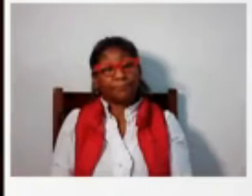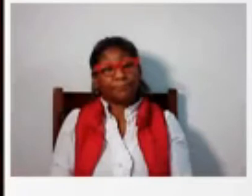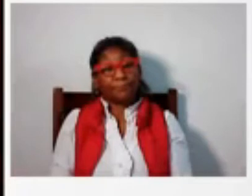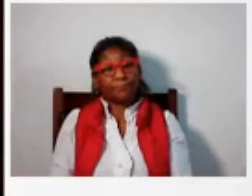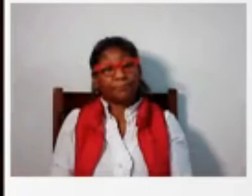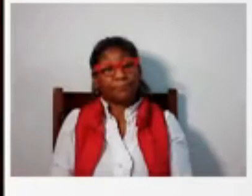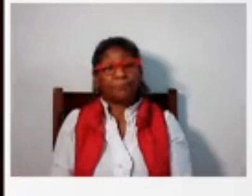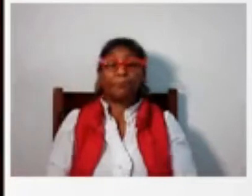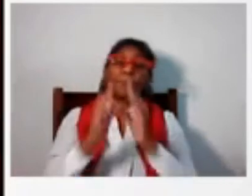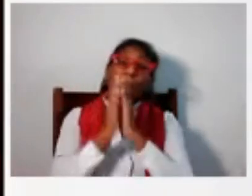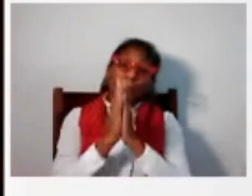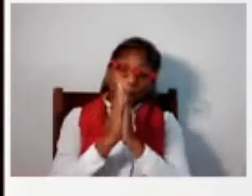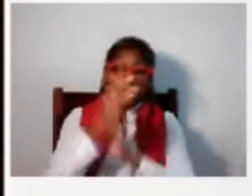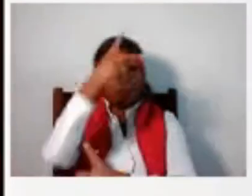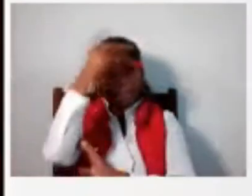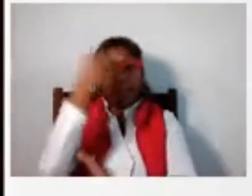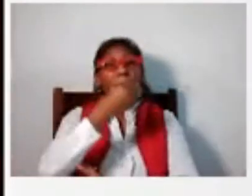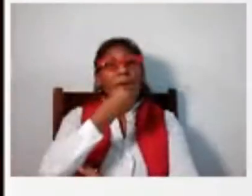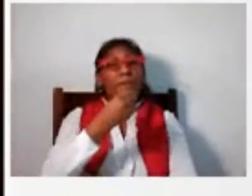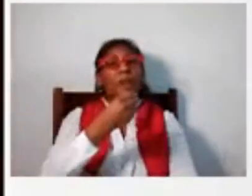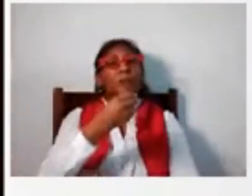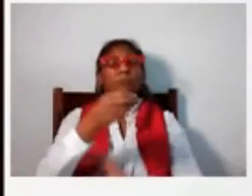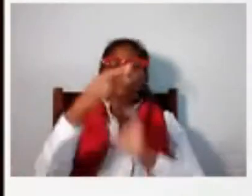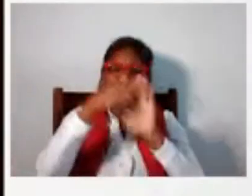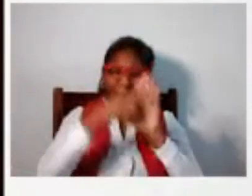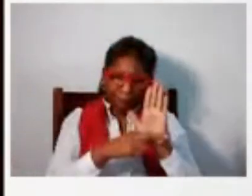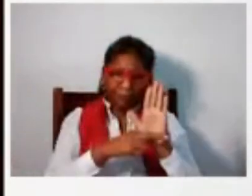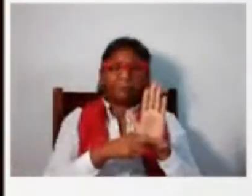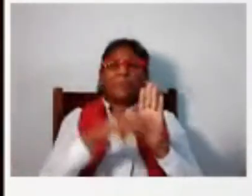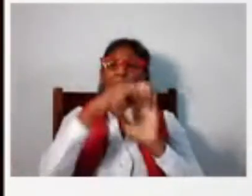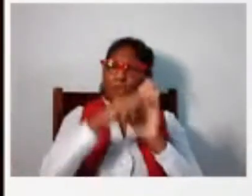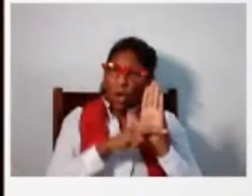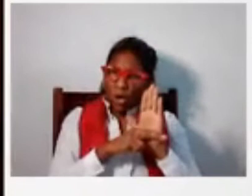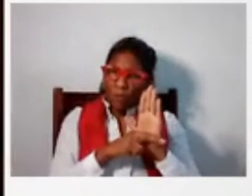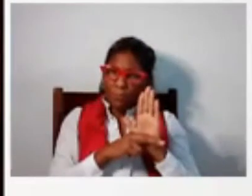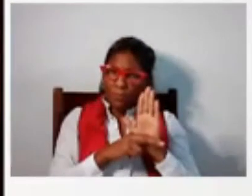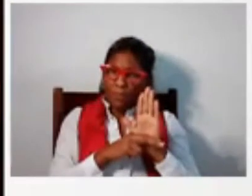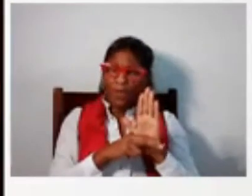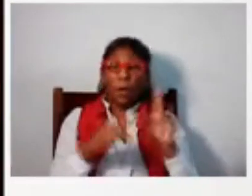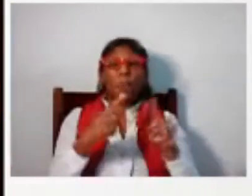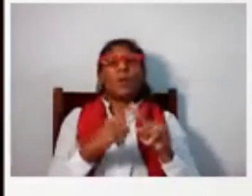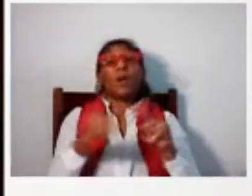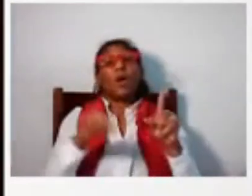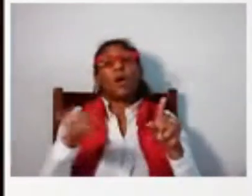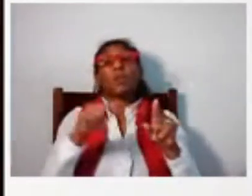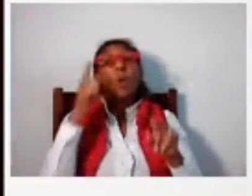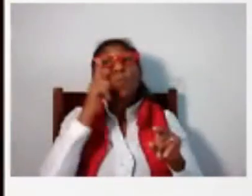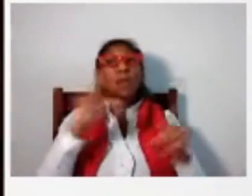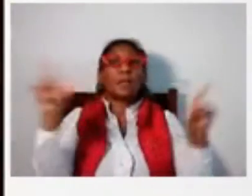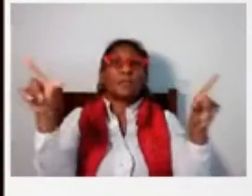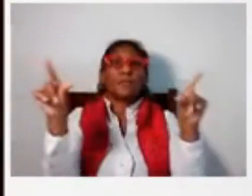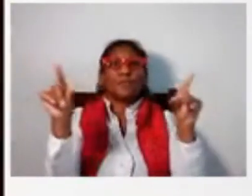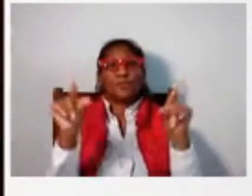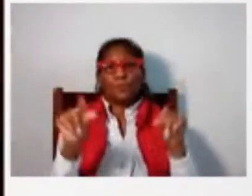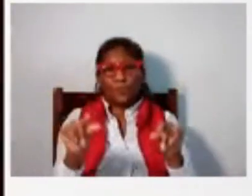renova-se aqui o apelo aos prefeitos para que façam cumprir os protocolos, as diretrizes, porque é assim que a gente reduz a possibilidade